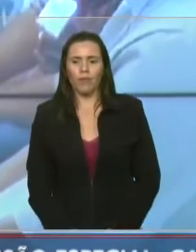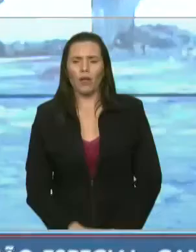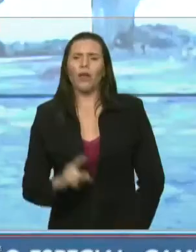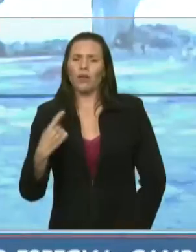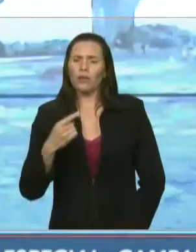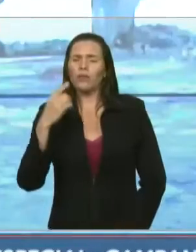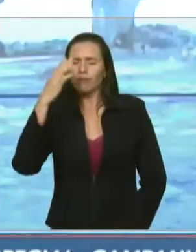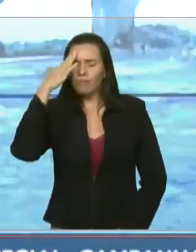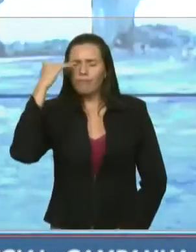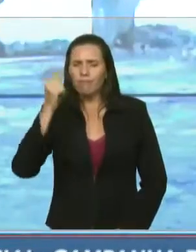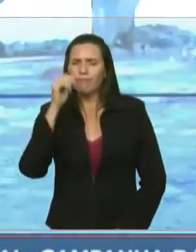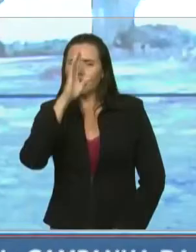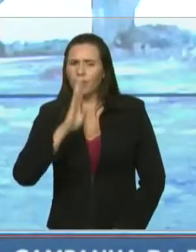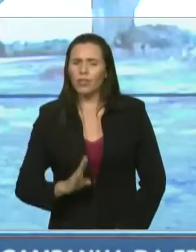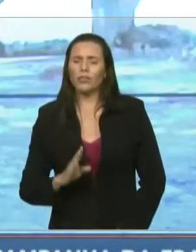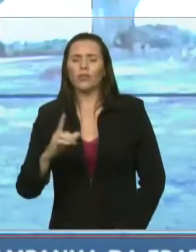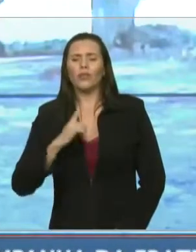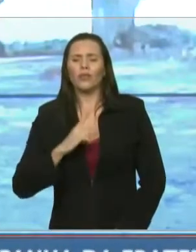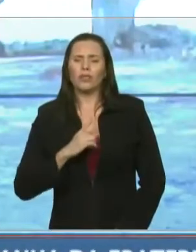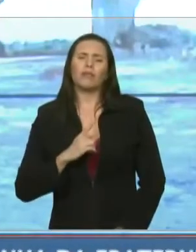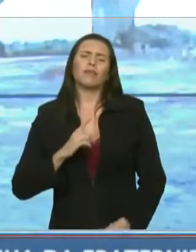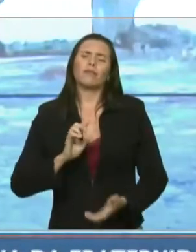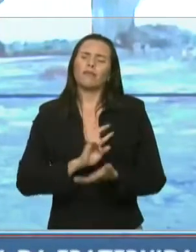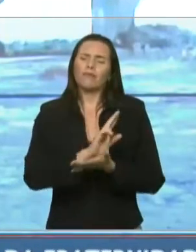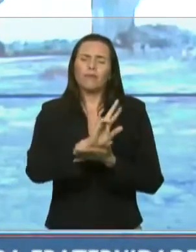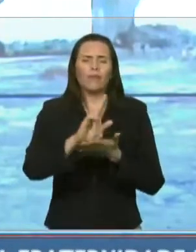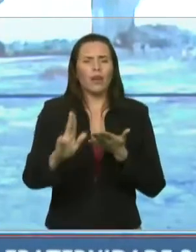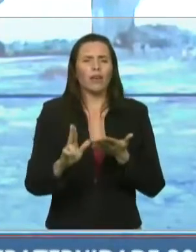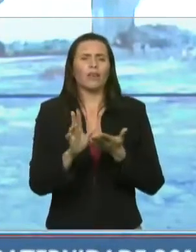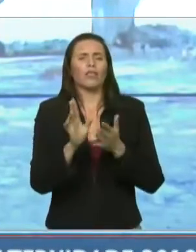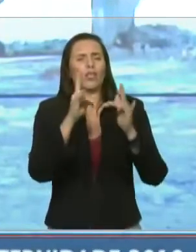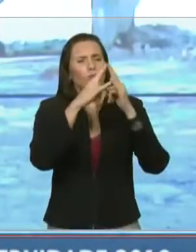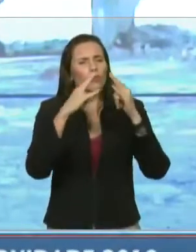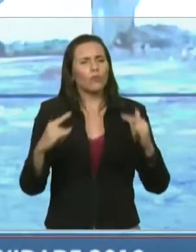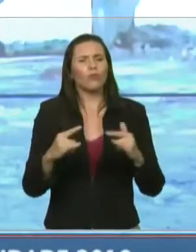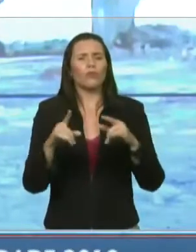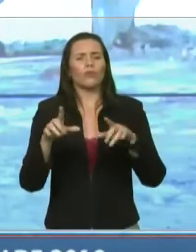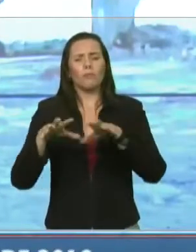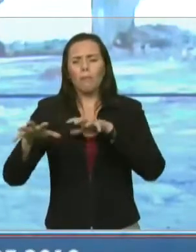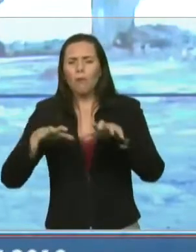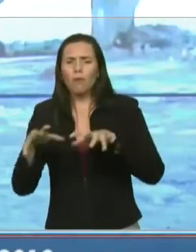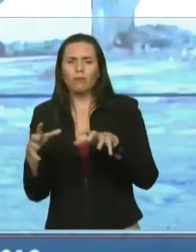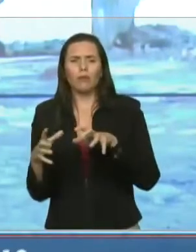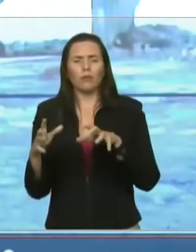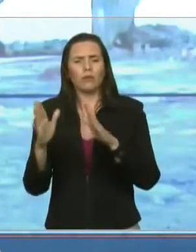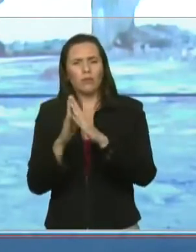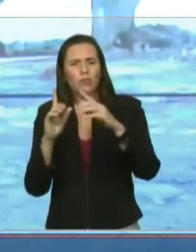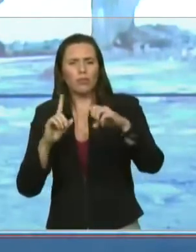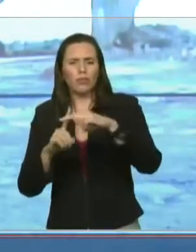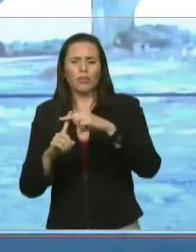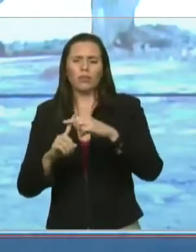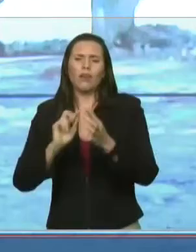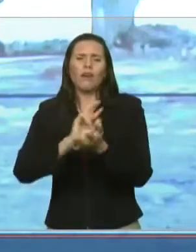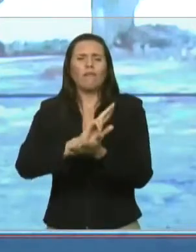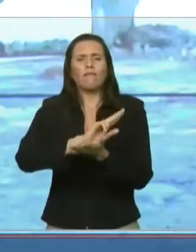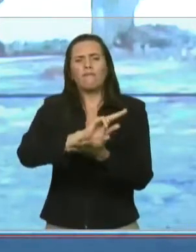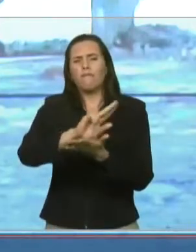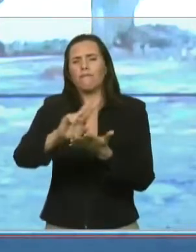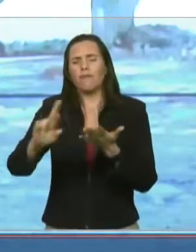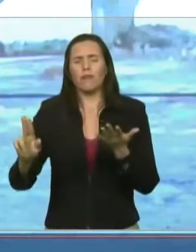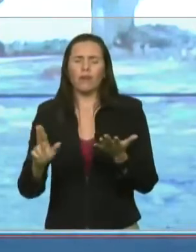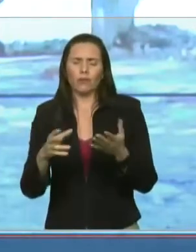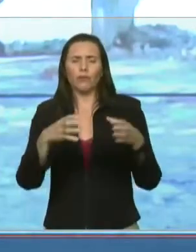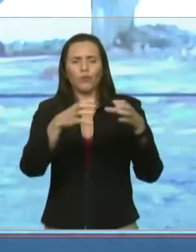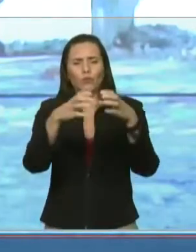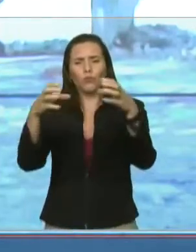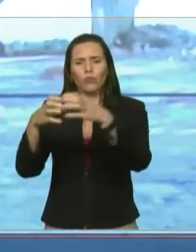social, nós temos as diversas pastorais sociais, organismos, movimentos da igreja, enfim. Existem muitas forças e